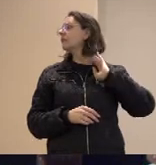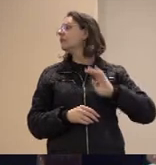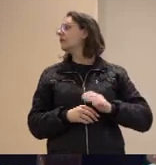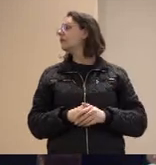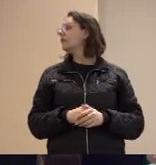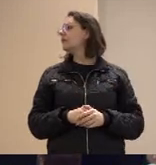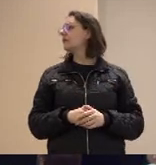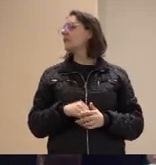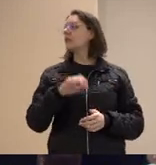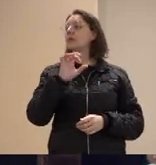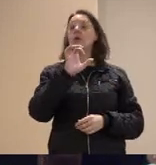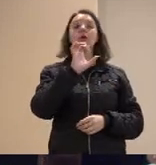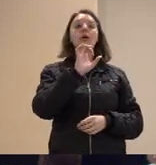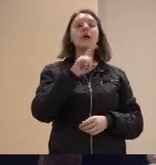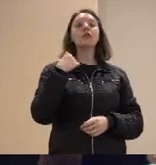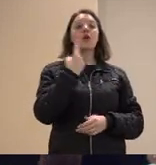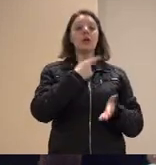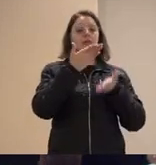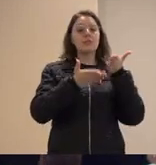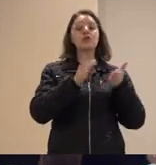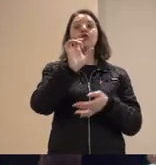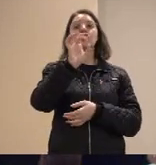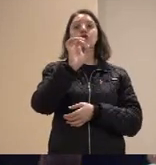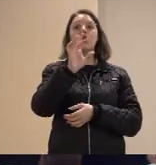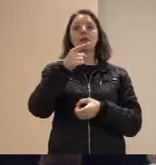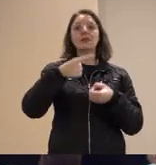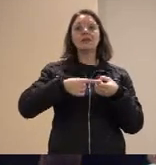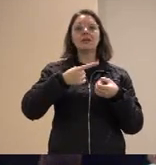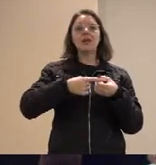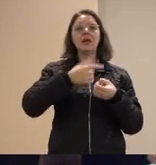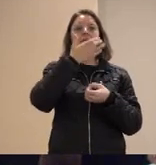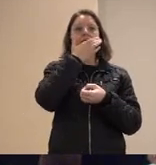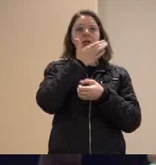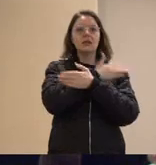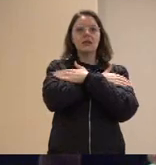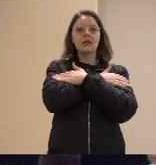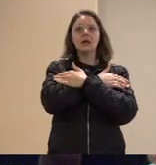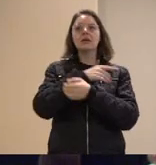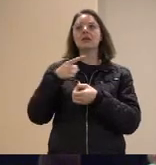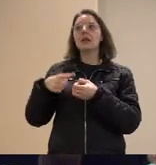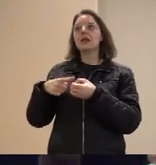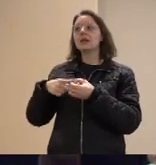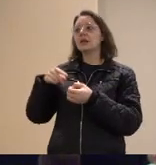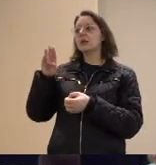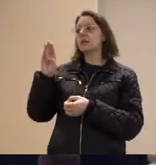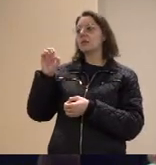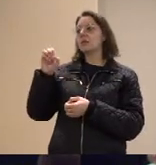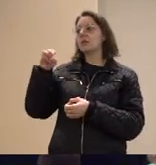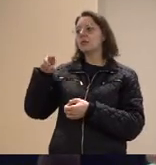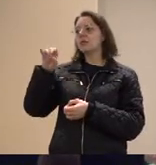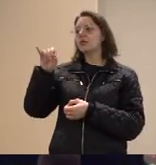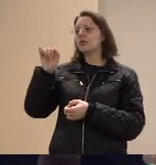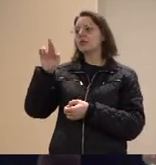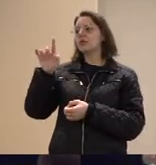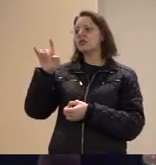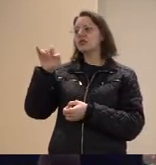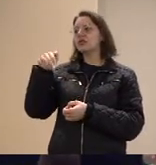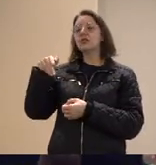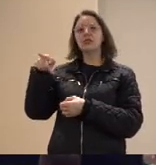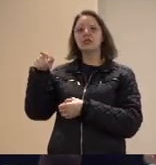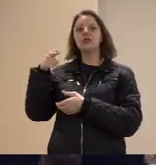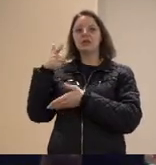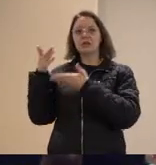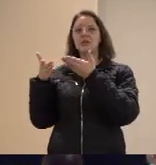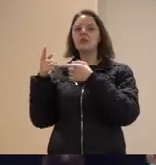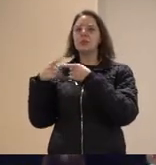Só São Joaquim. A gente atende Bom Jardim quando, porque eles não têm acolhimento, então a gente acaba atendendo, né? Mas eles